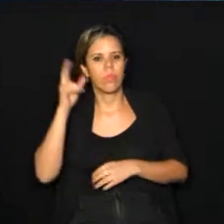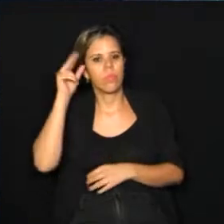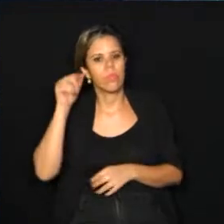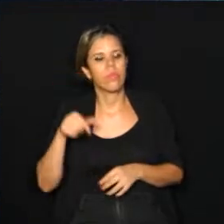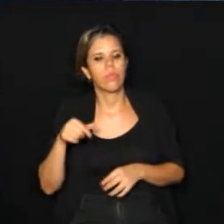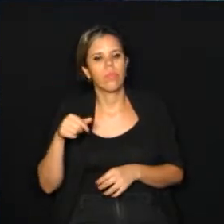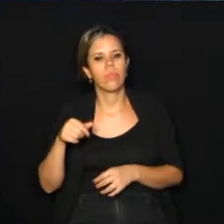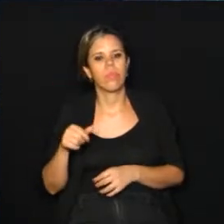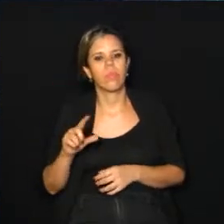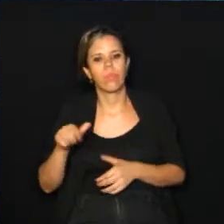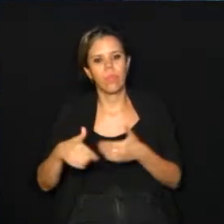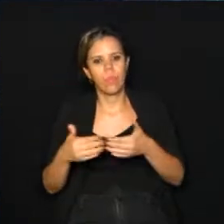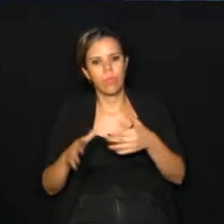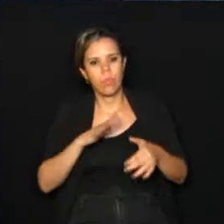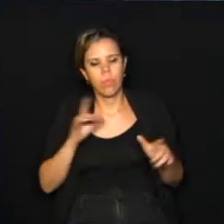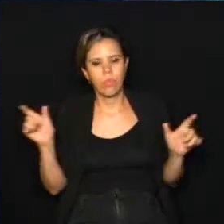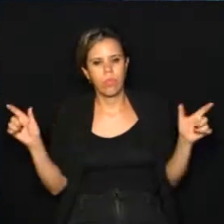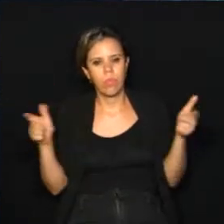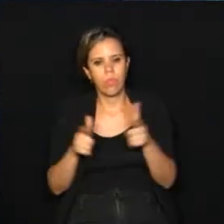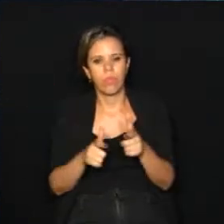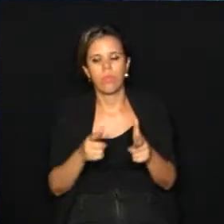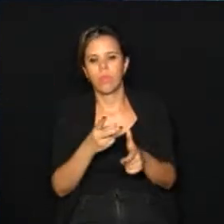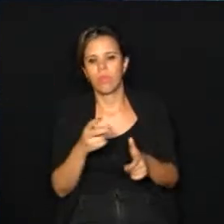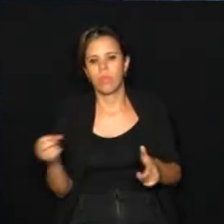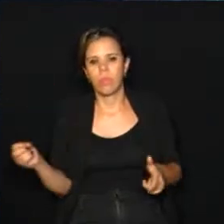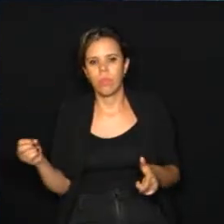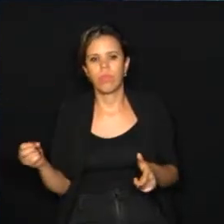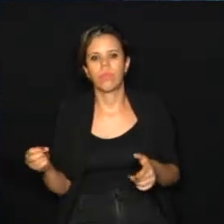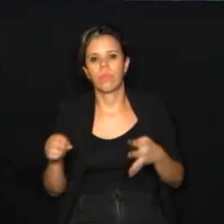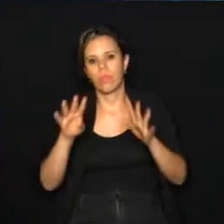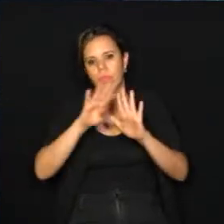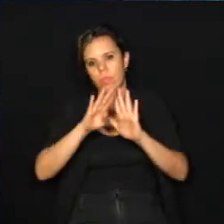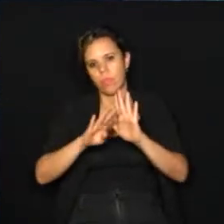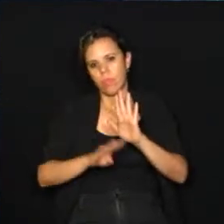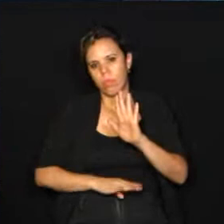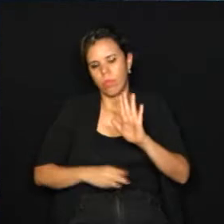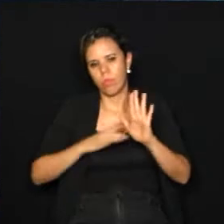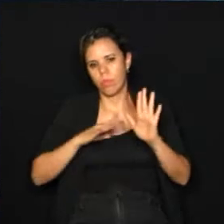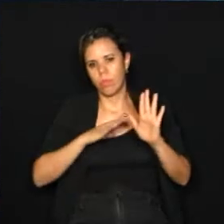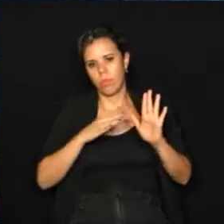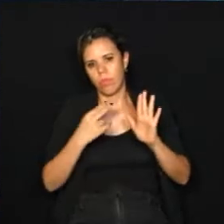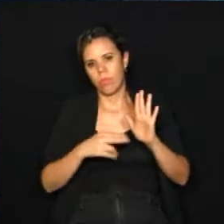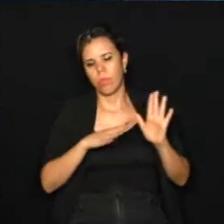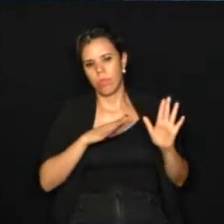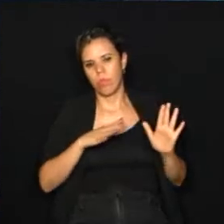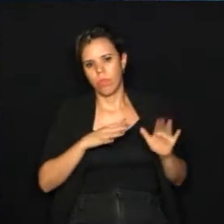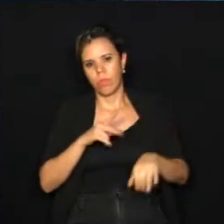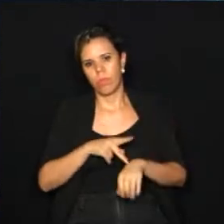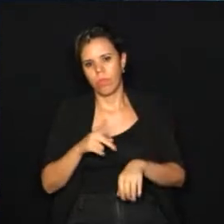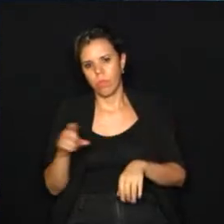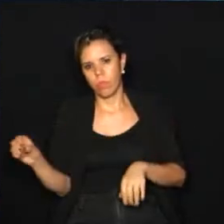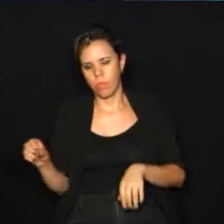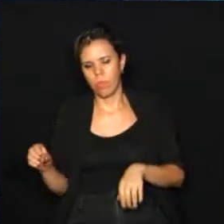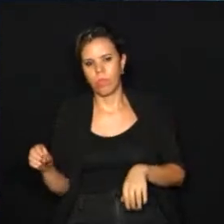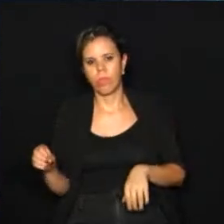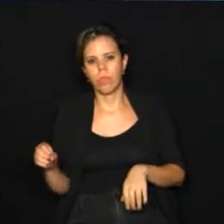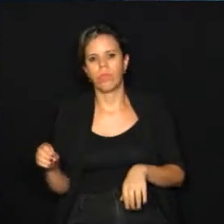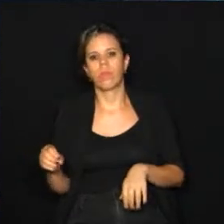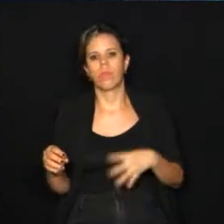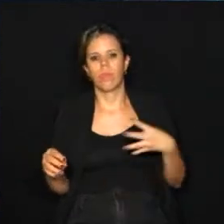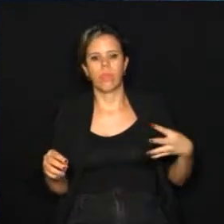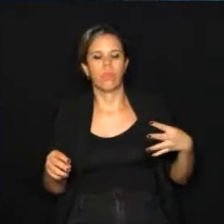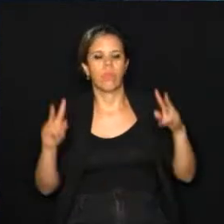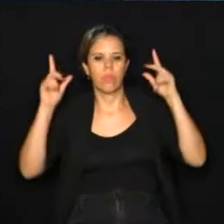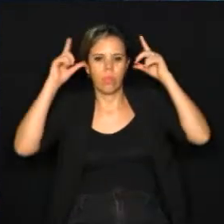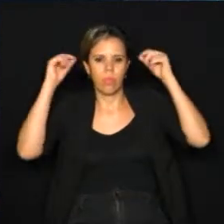Coelho e as cidades que têm menos de 20, Santo Antônio de Posse com 11 mortes, Pedreira 10, Morungaba 4 e